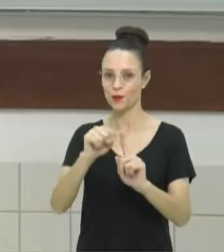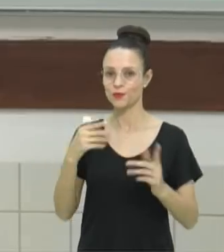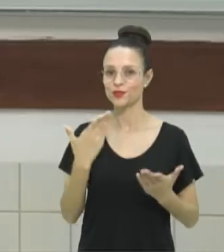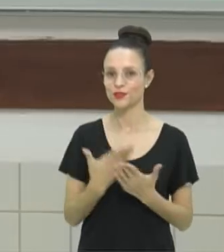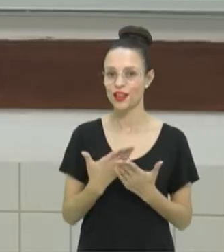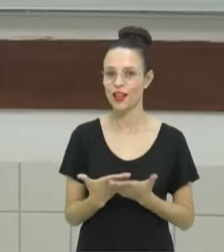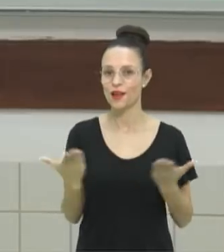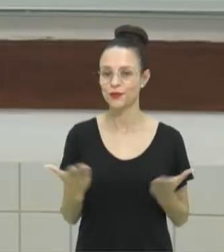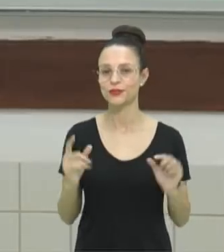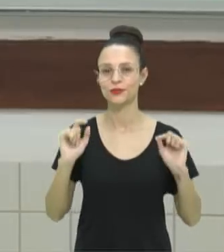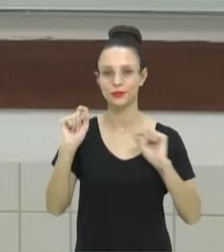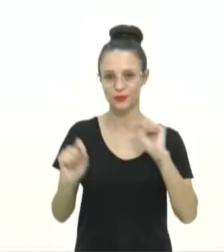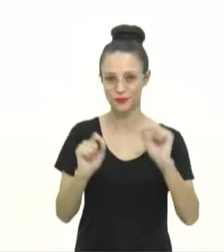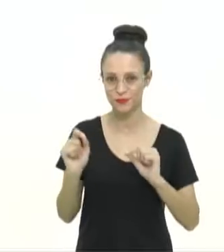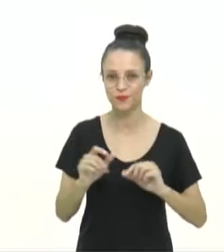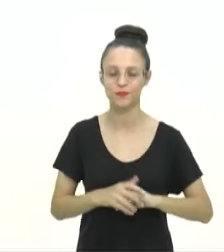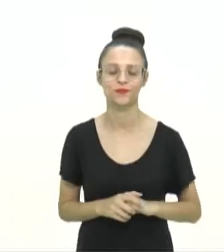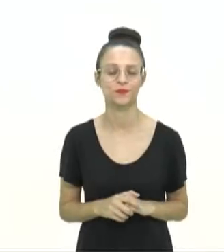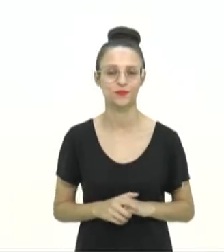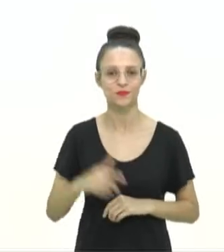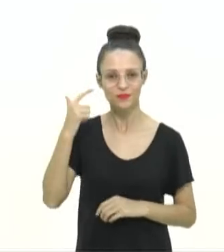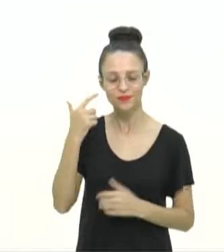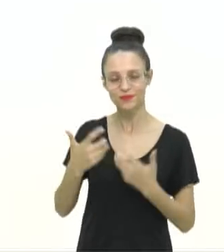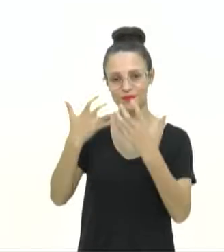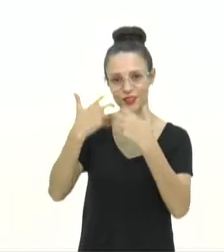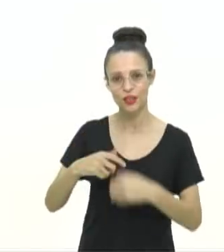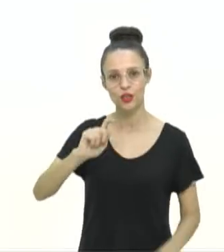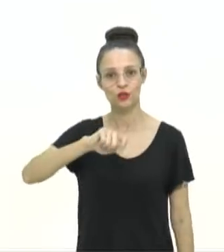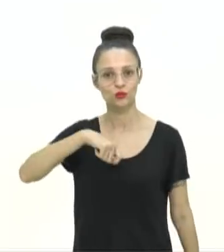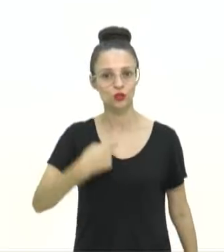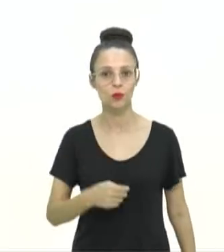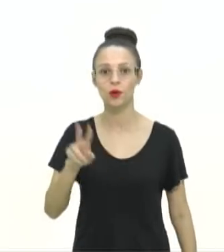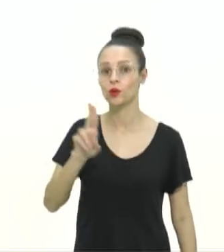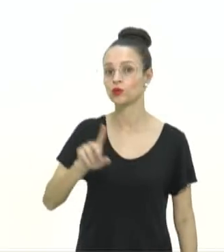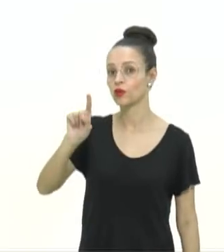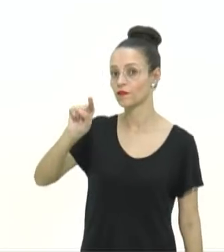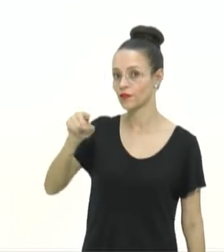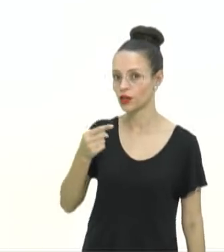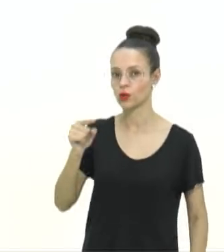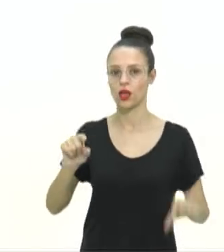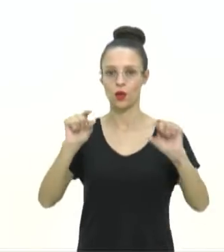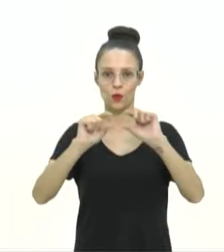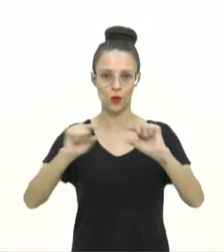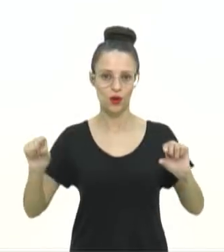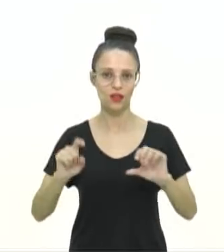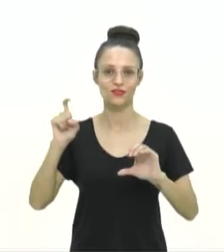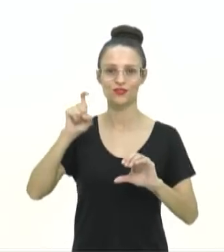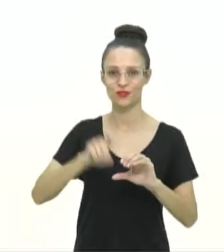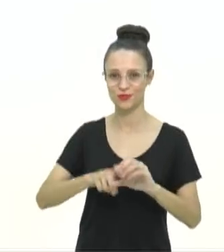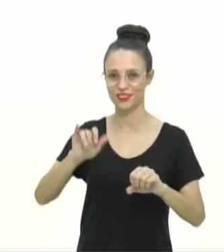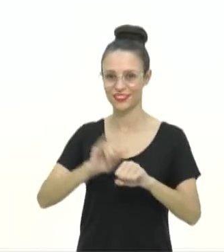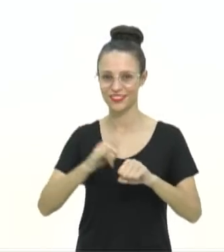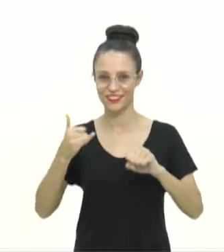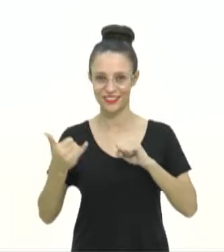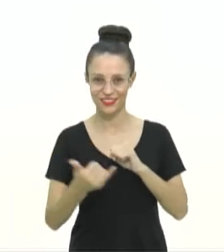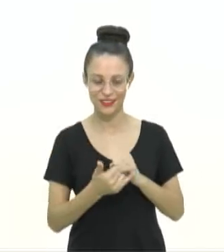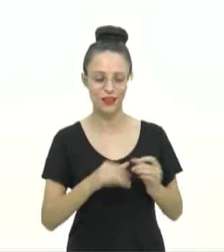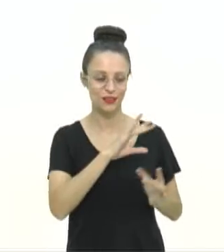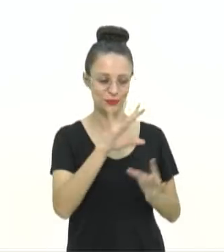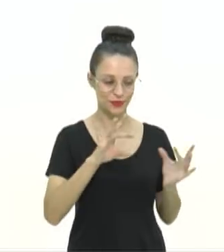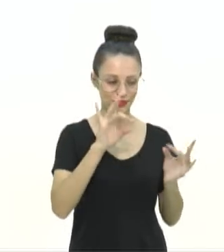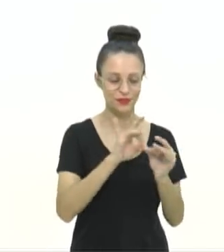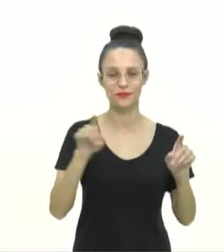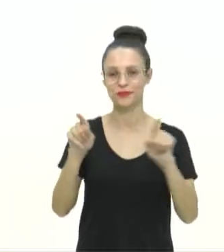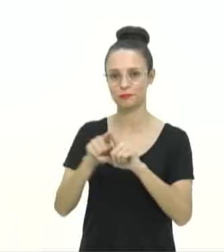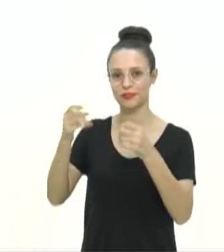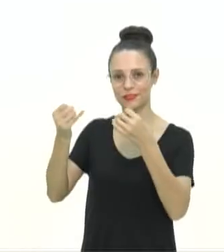nossa aula de hoje são refletir sobre o uso da vírgula nas orações subordinadas adjetivas restritivas e